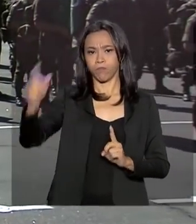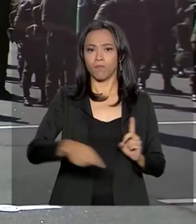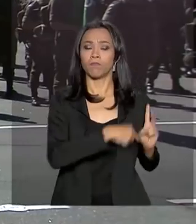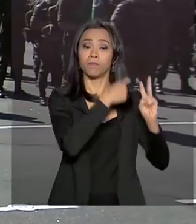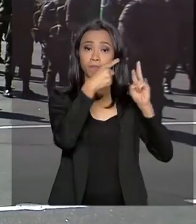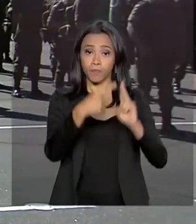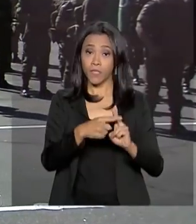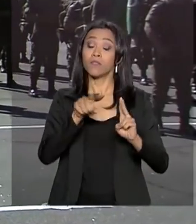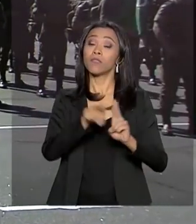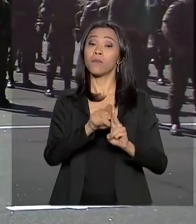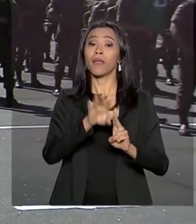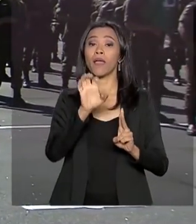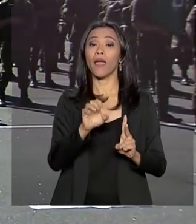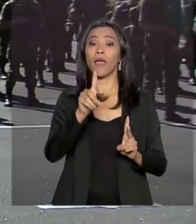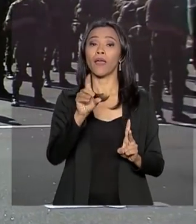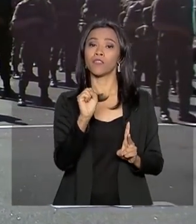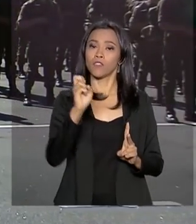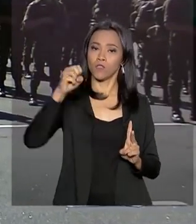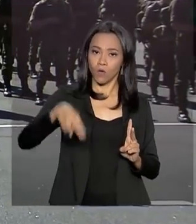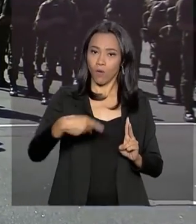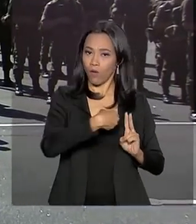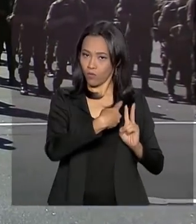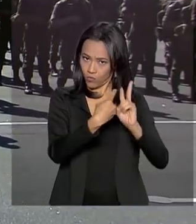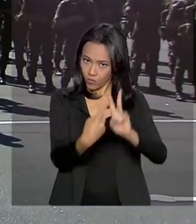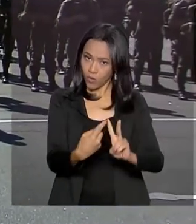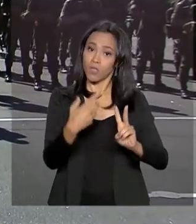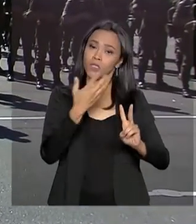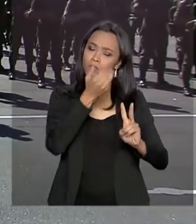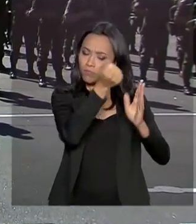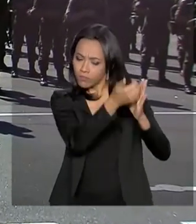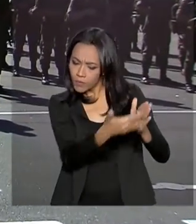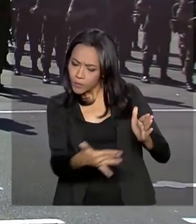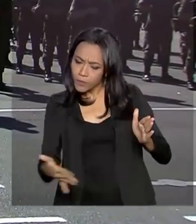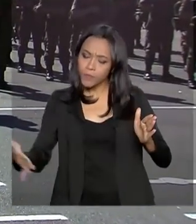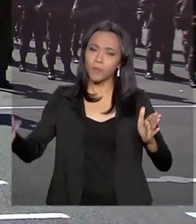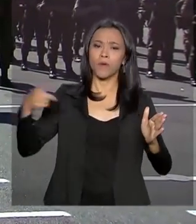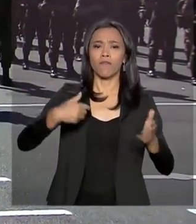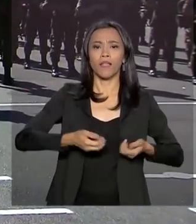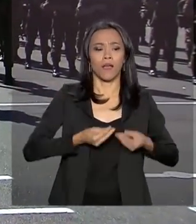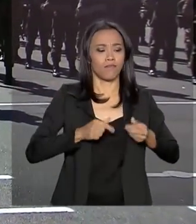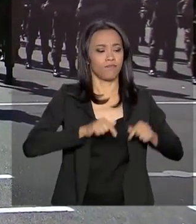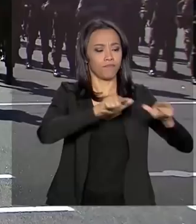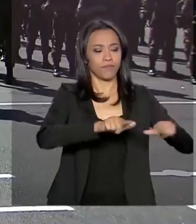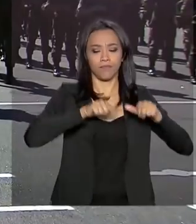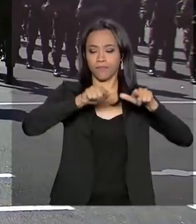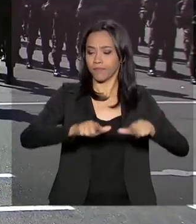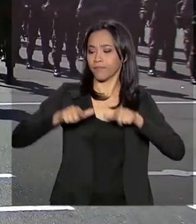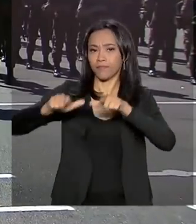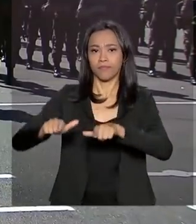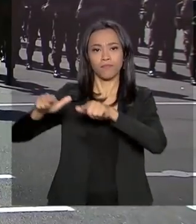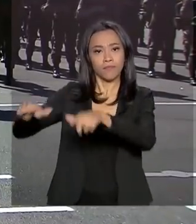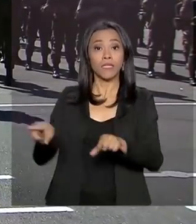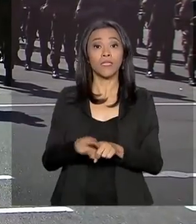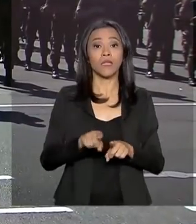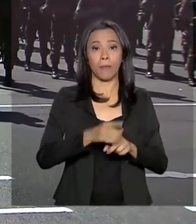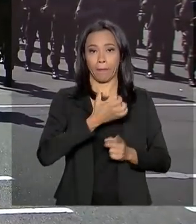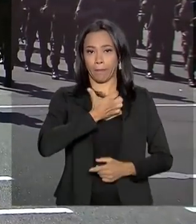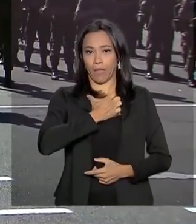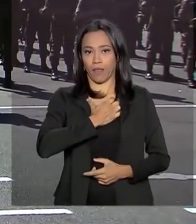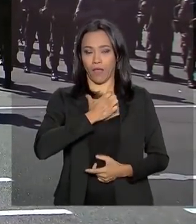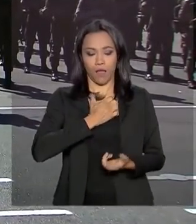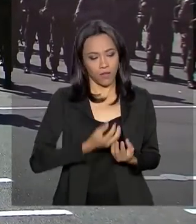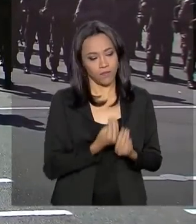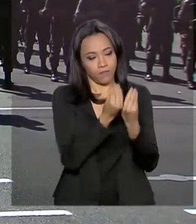Leal Pujol. Ao longo da solenidade, serão concedidos diplomas e medalhas da Ordem do Mérito Militar